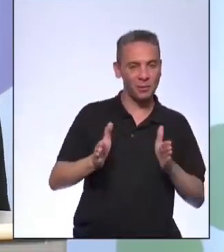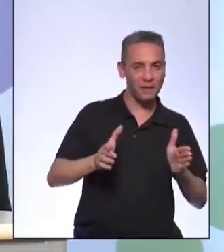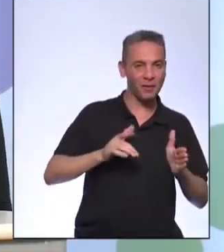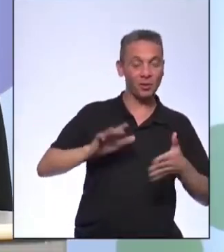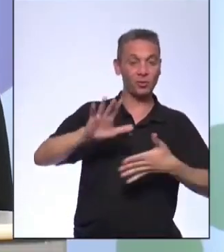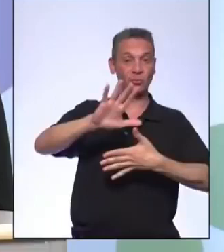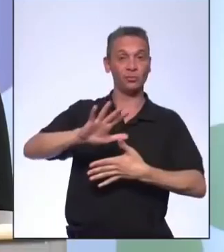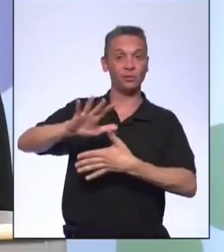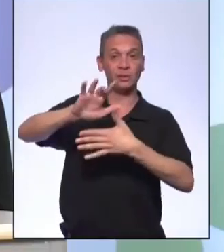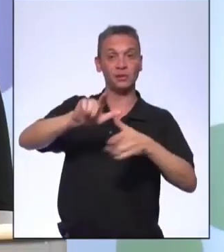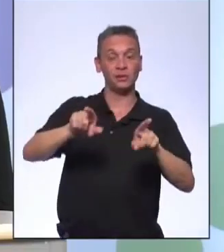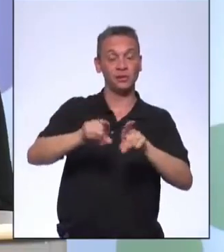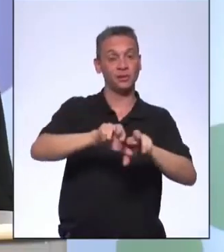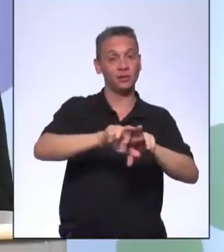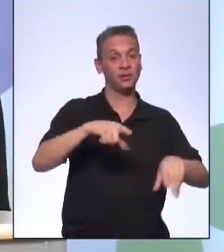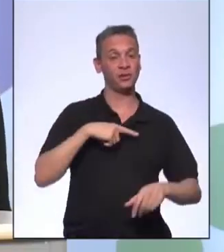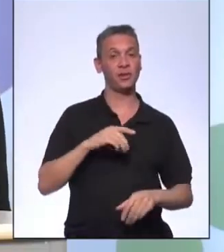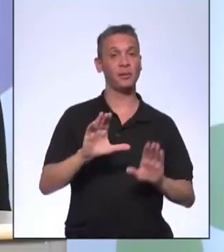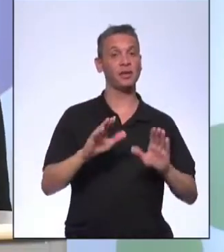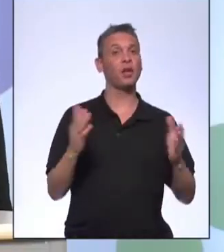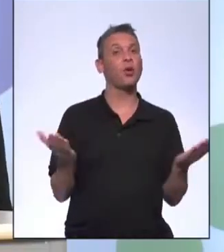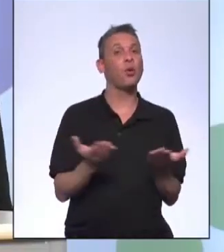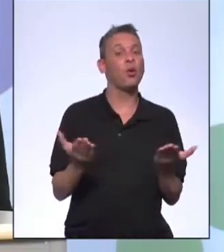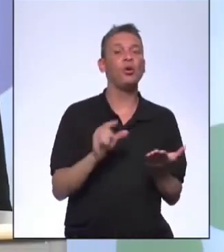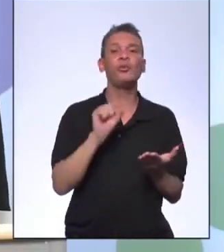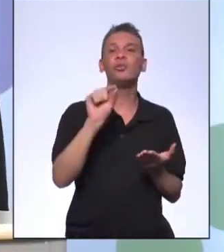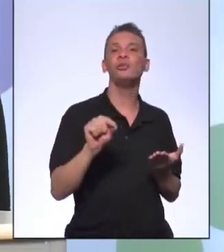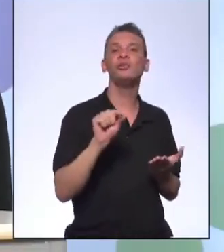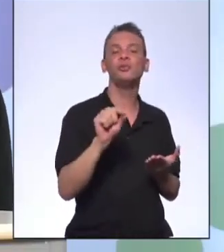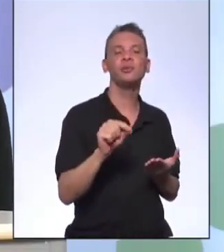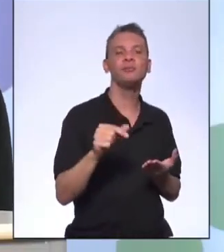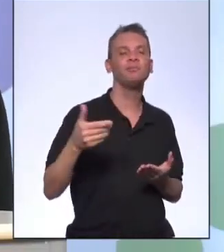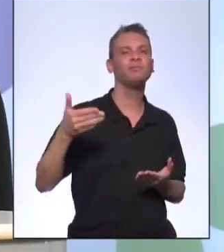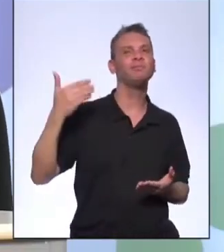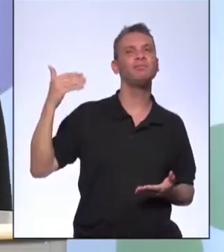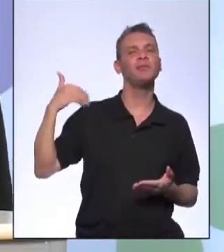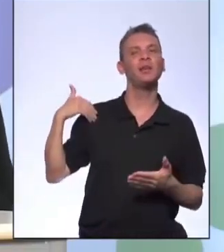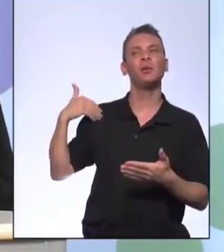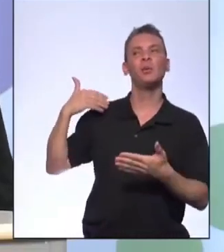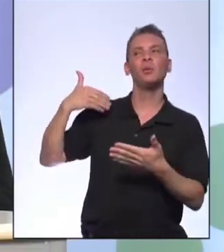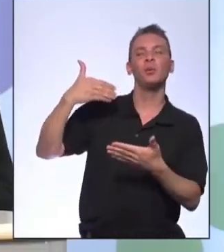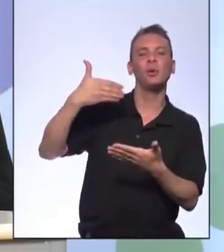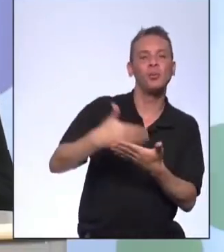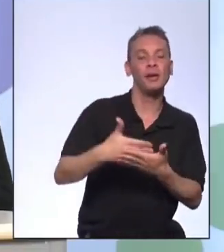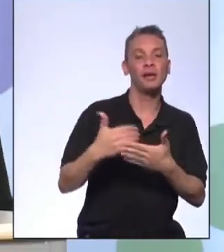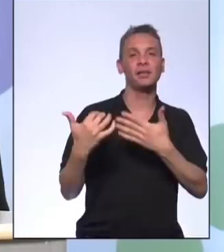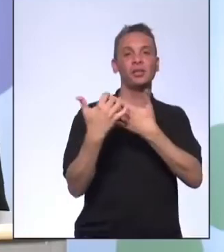território específico. Mas hoje, né, aliás, desde as mídias digitais,